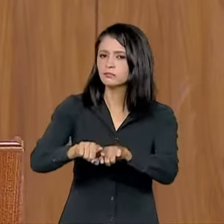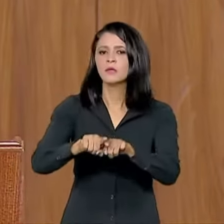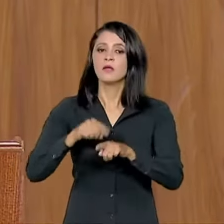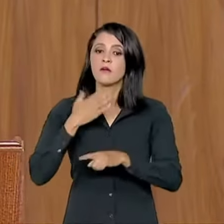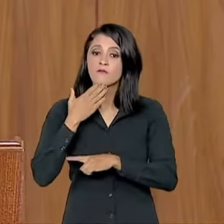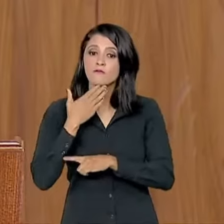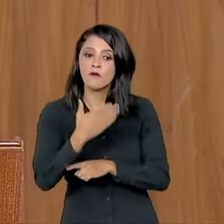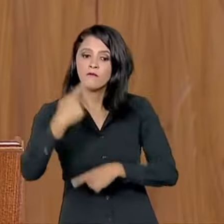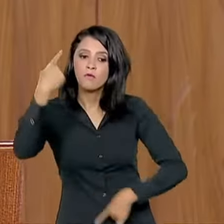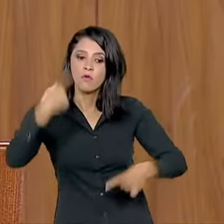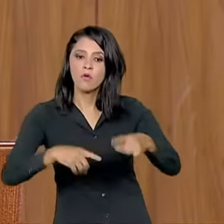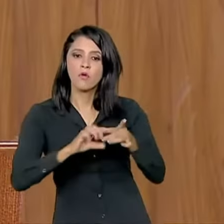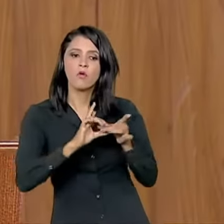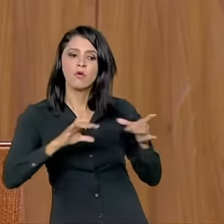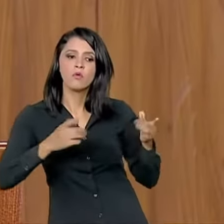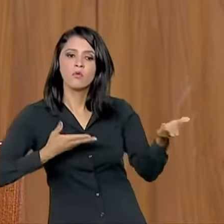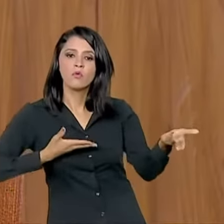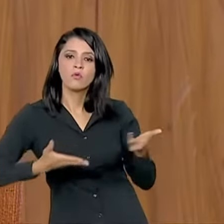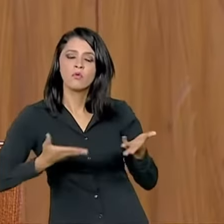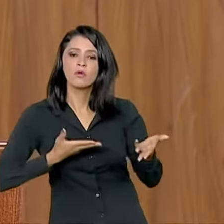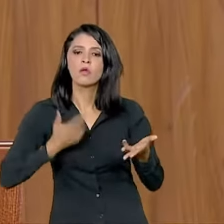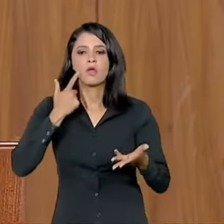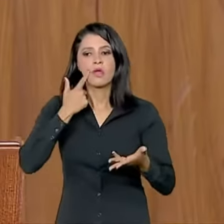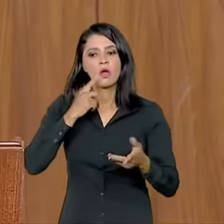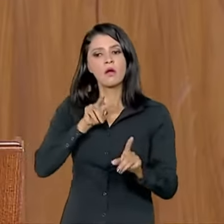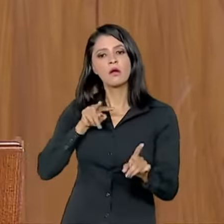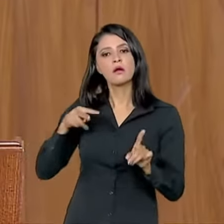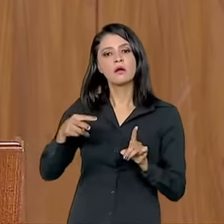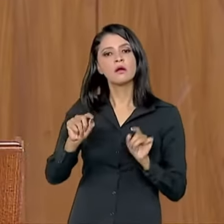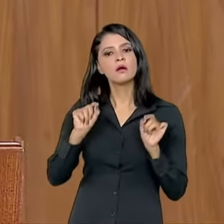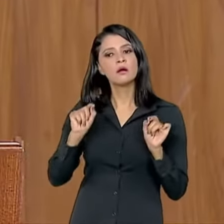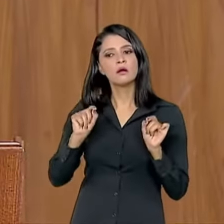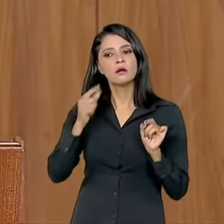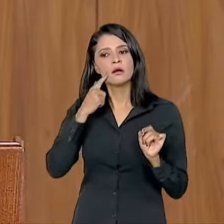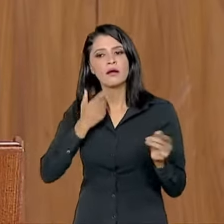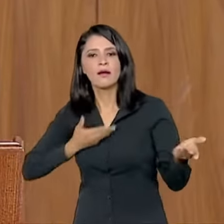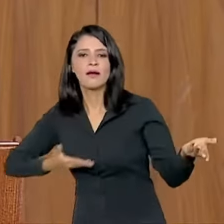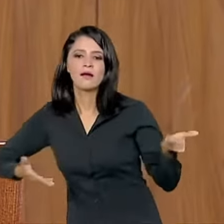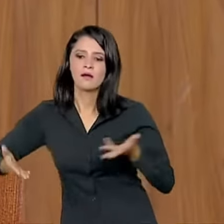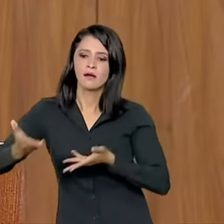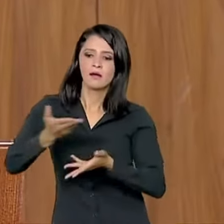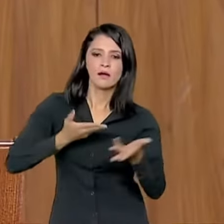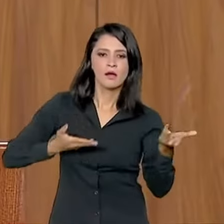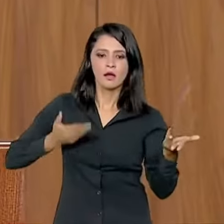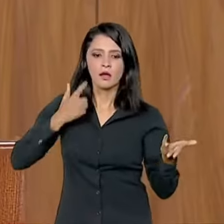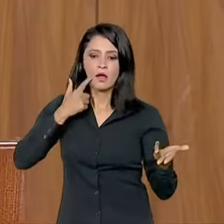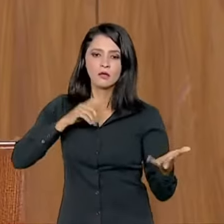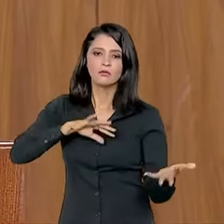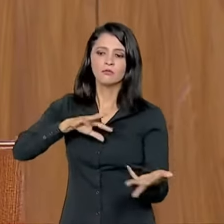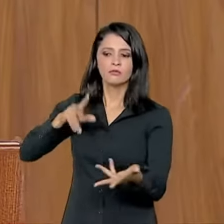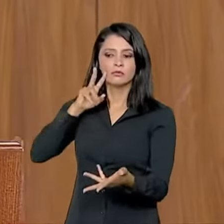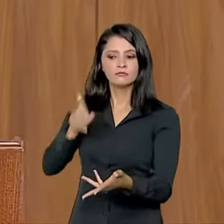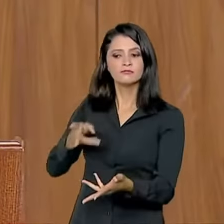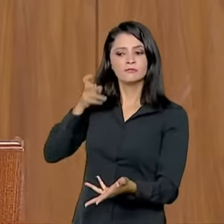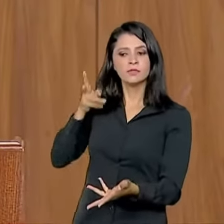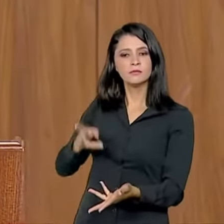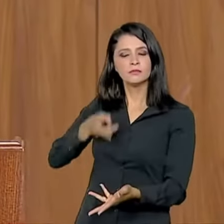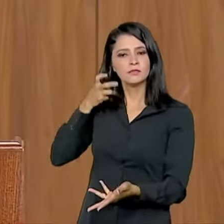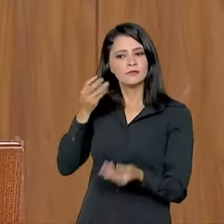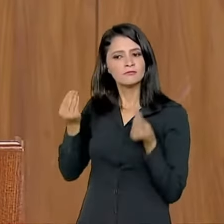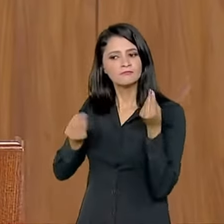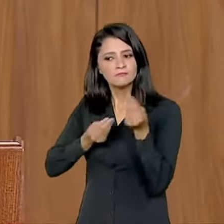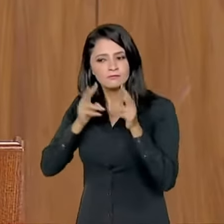pelo debate democrático, uma visão compartilhada do mundo. Uma